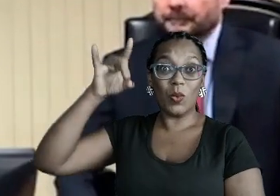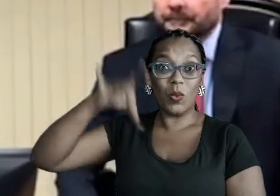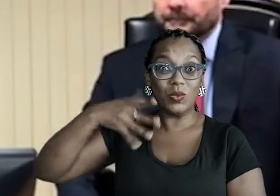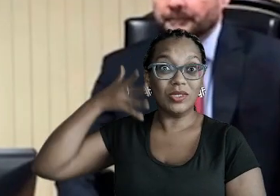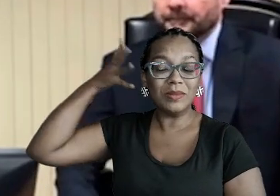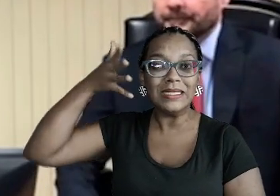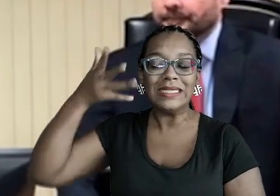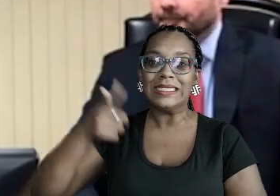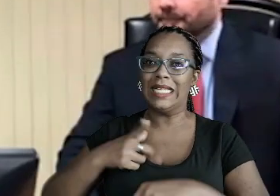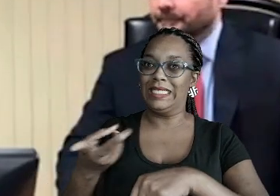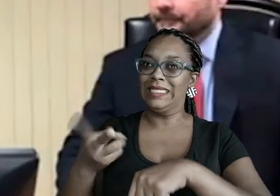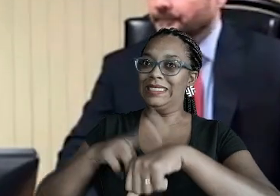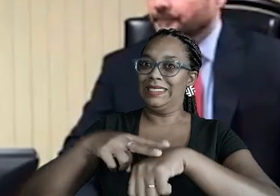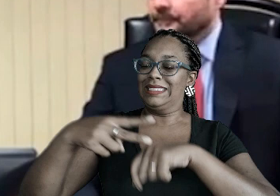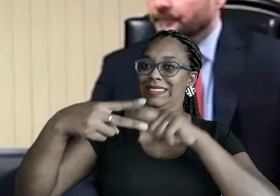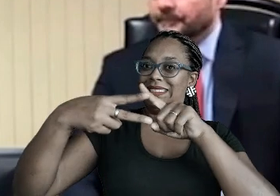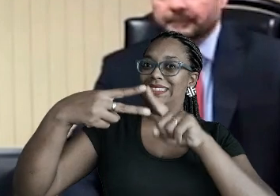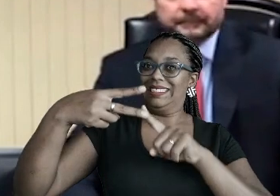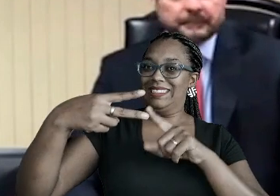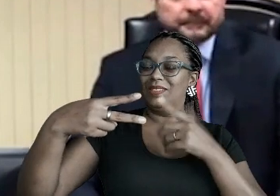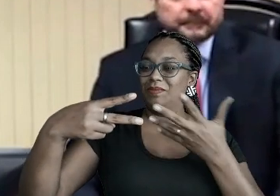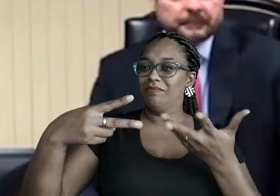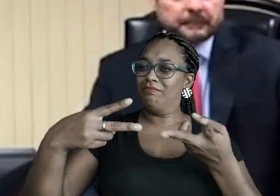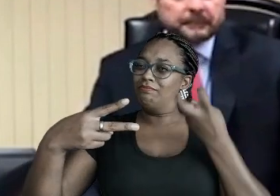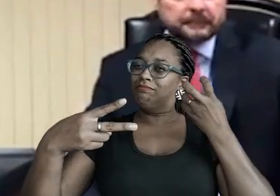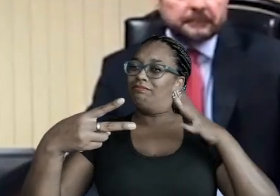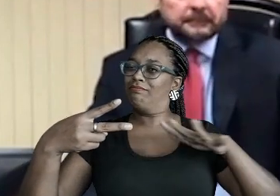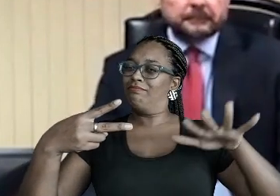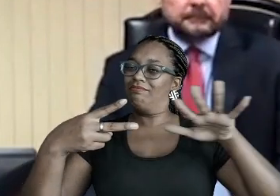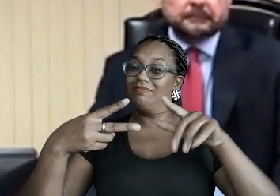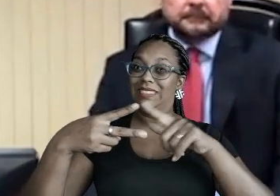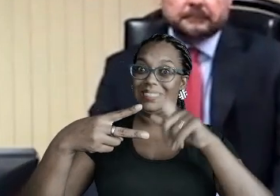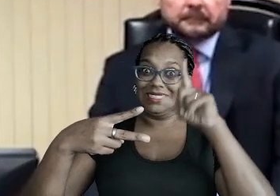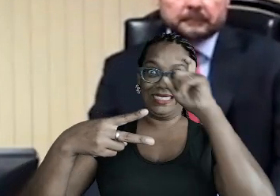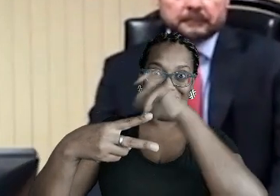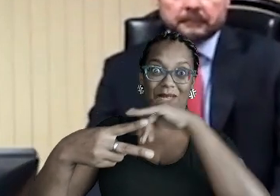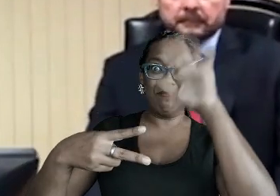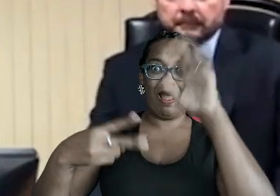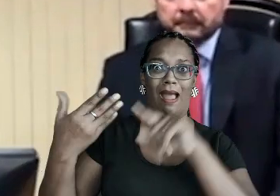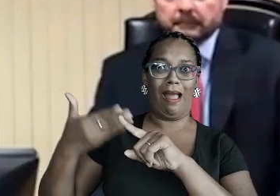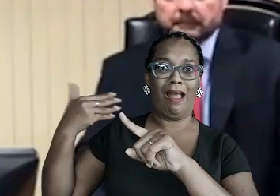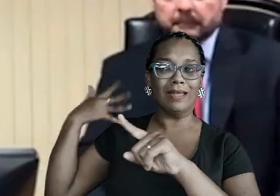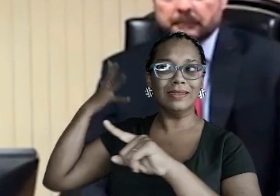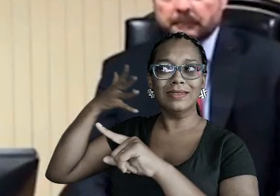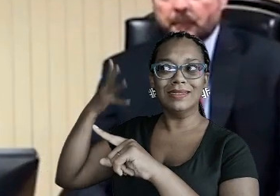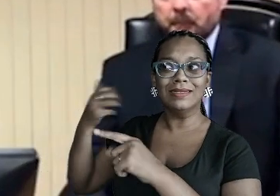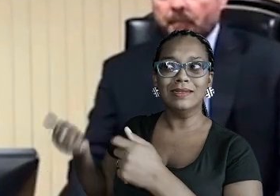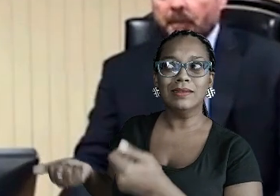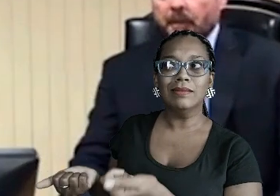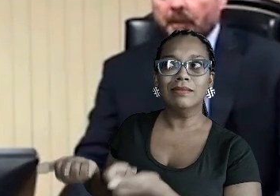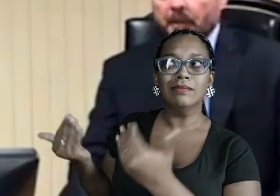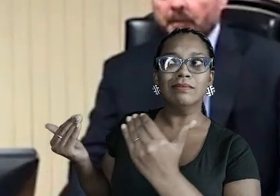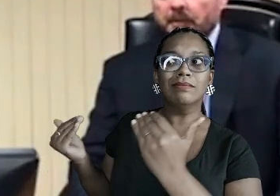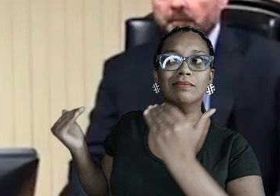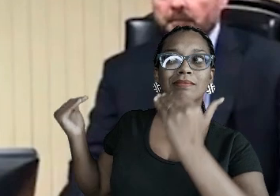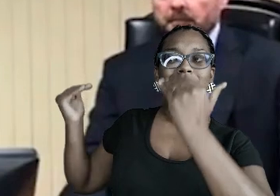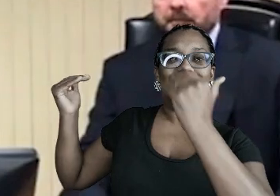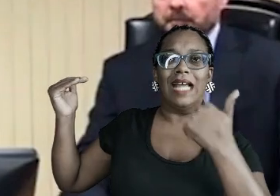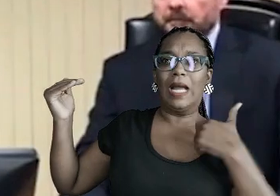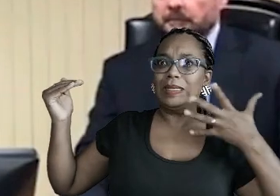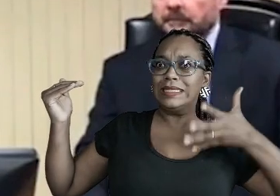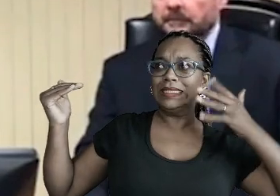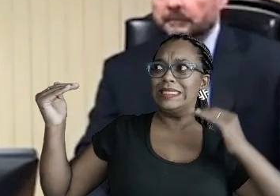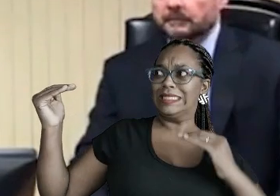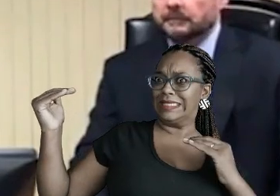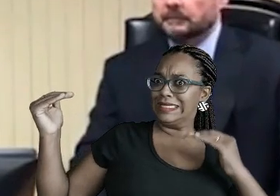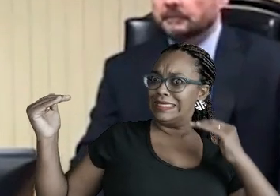tem duas grandes percepções primeiro que se torna mais difícil porque os anteriores levantam a régua da Então você tem que trazer